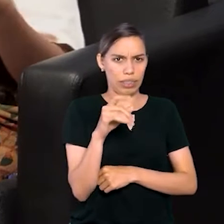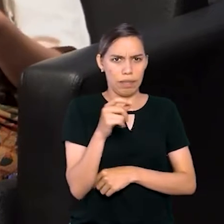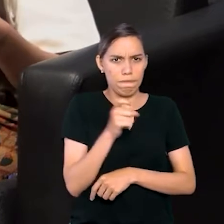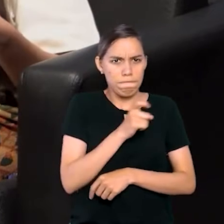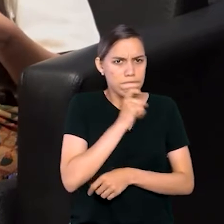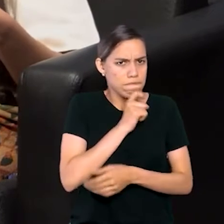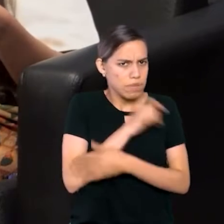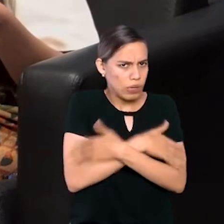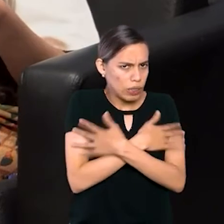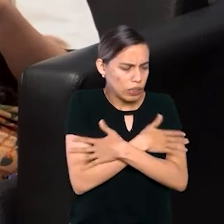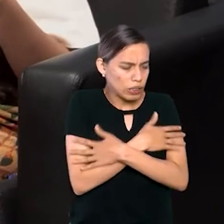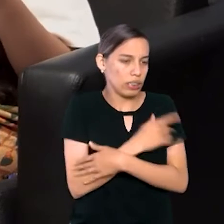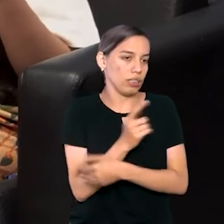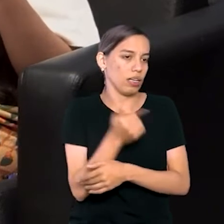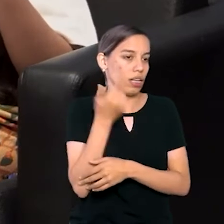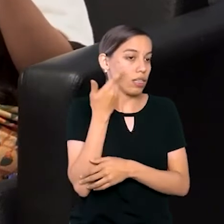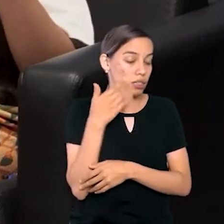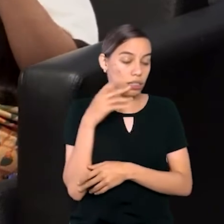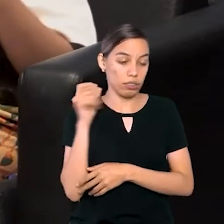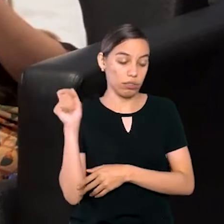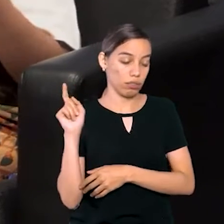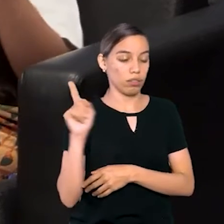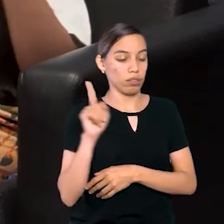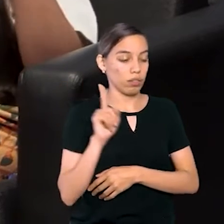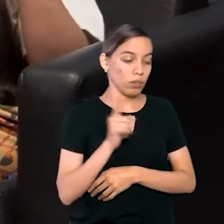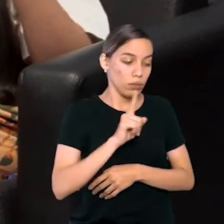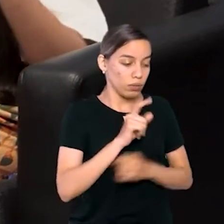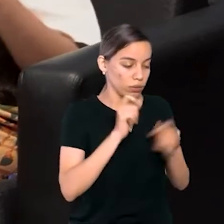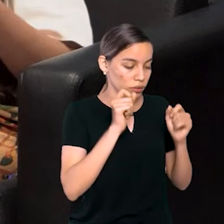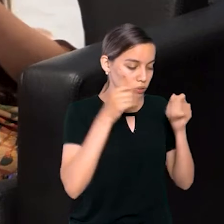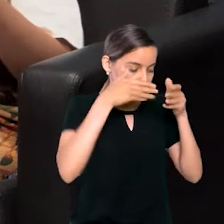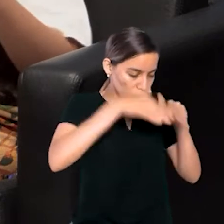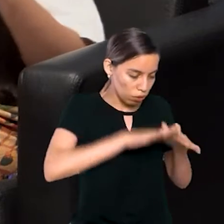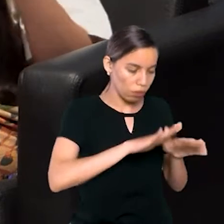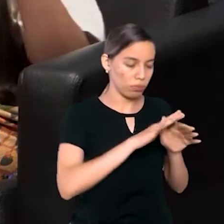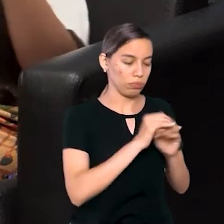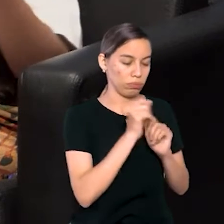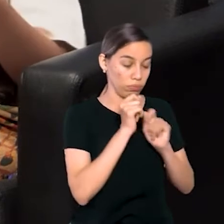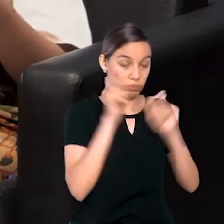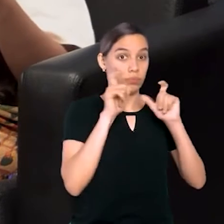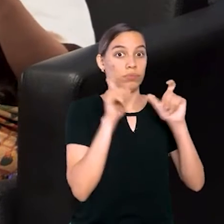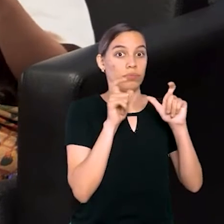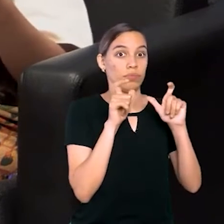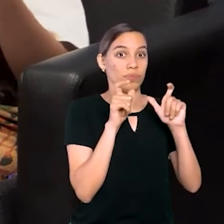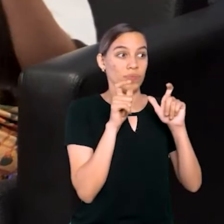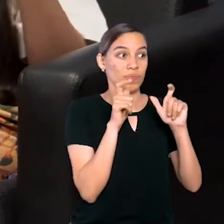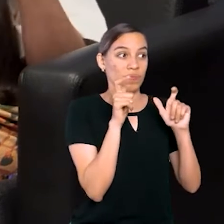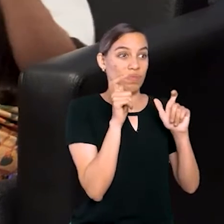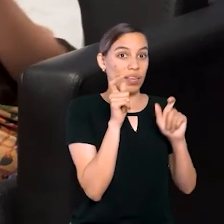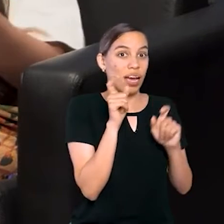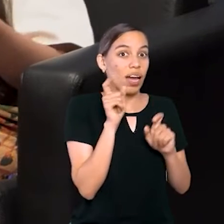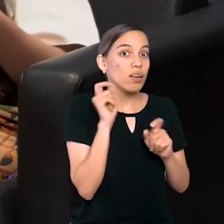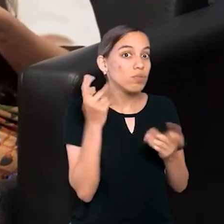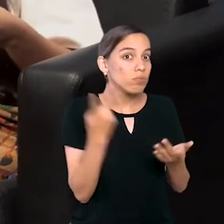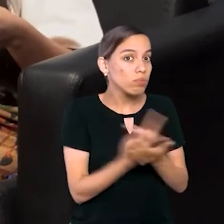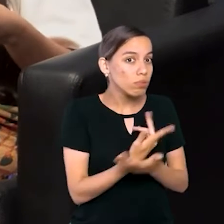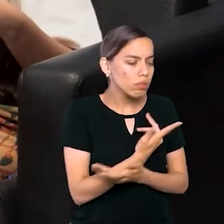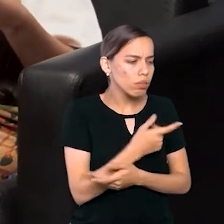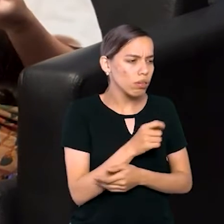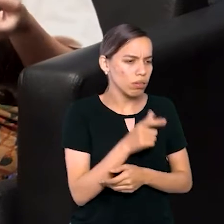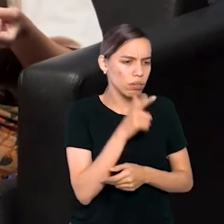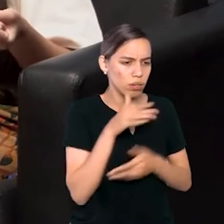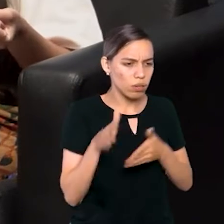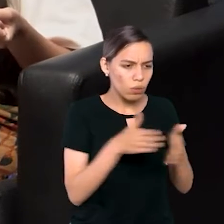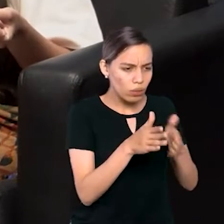crianças acordam o rio. E é esse movimento, quando a gente cuida e é cuidado, escuta e é escutado,